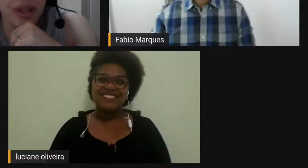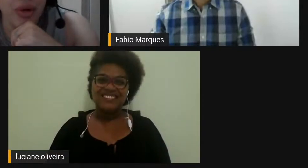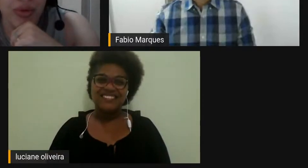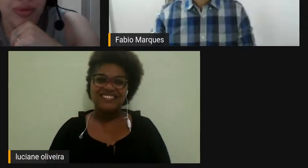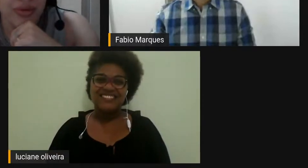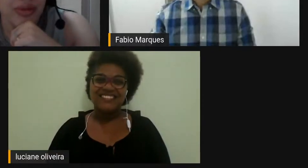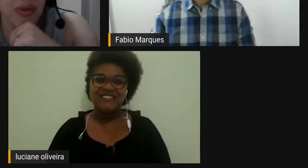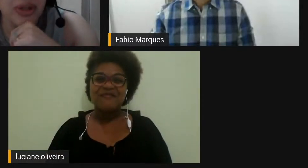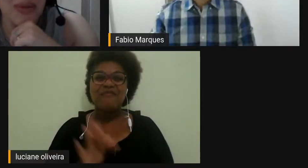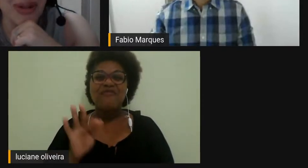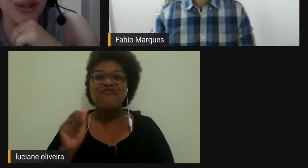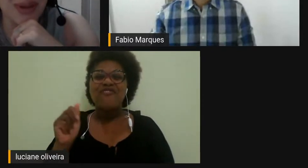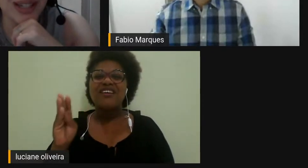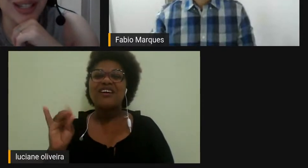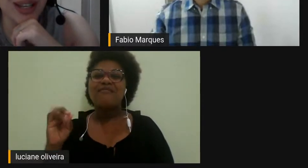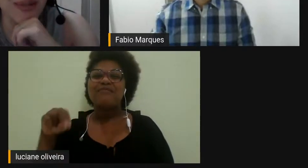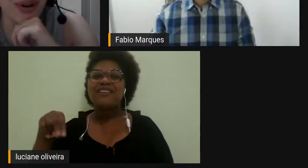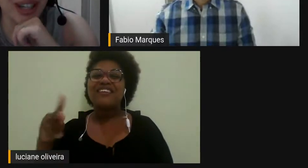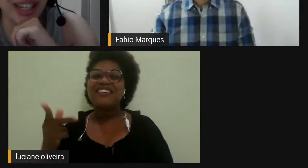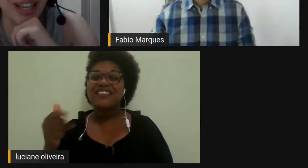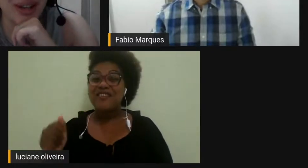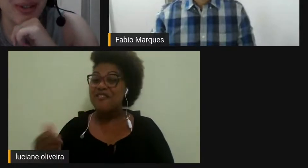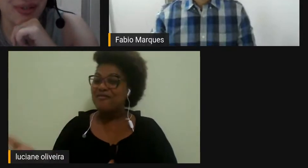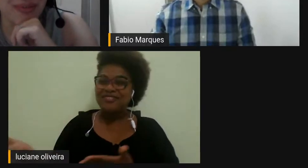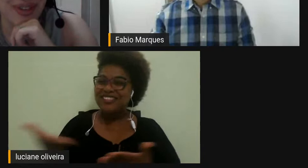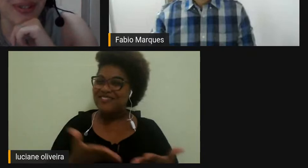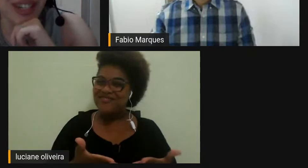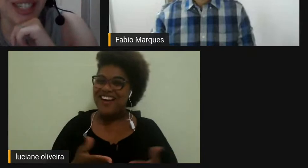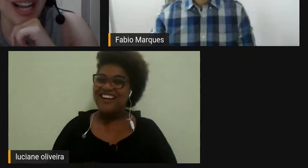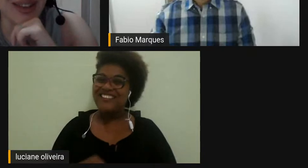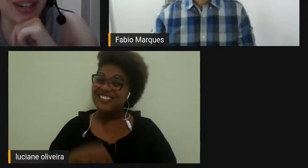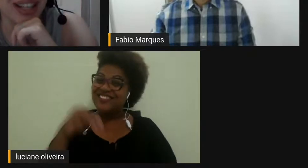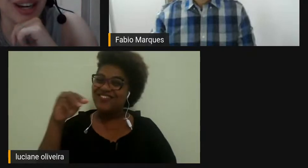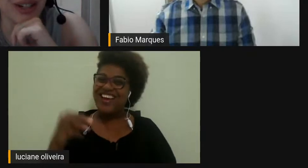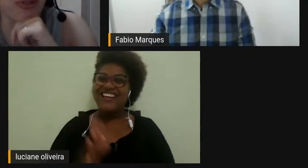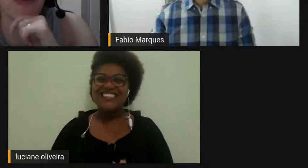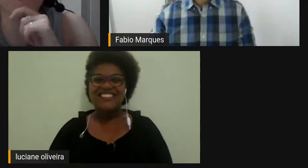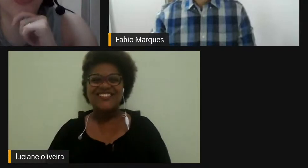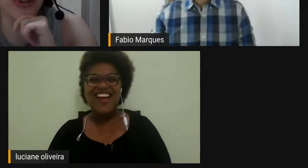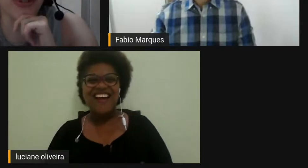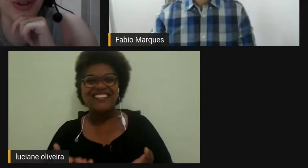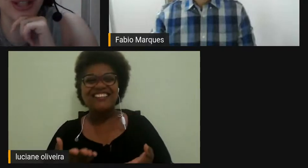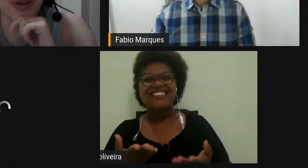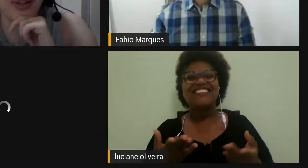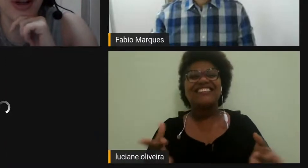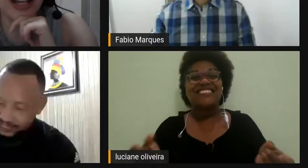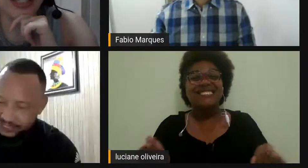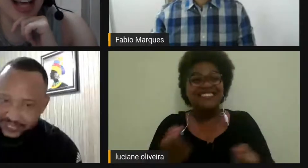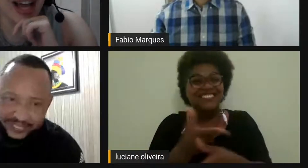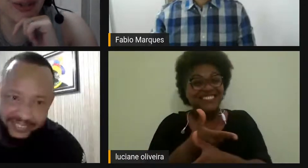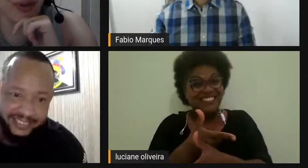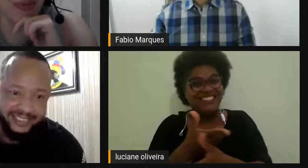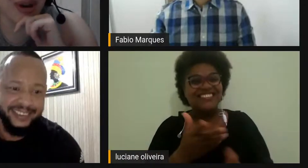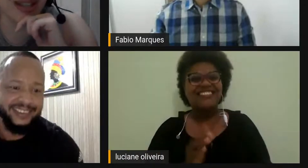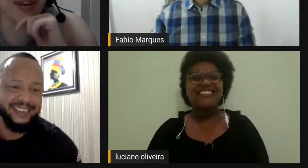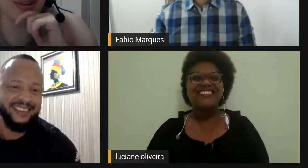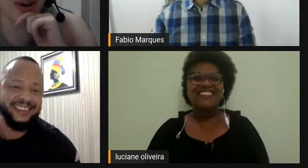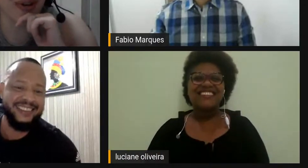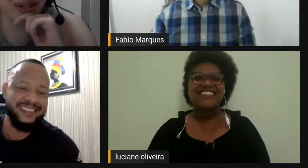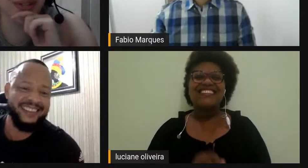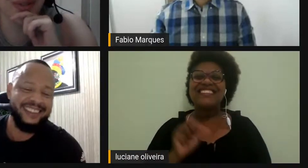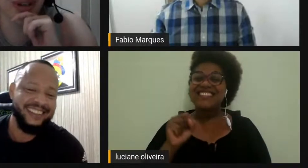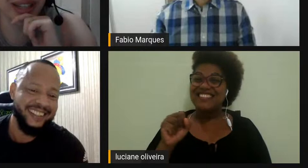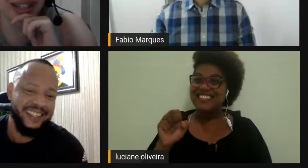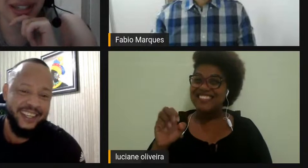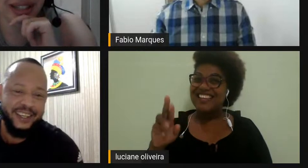o Fabinho vamos chamar nosso Mestre de Cerimônia aqui para fechar essa brincadeira já foi bom não foi essa aberta Sérgio foi